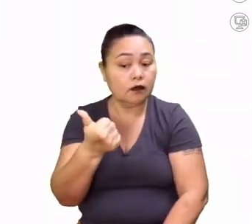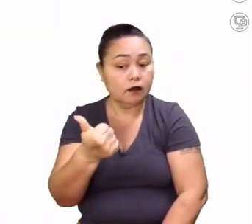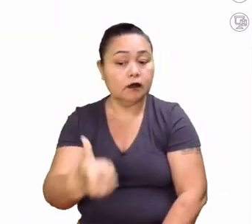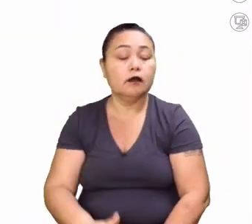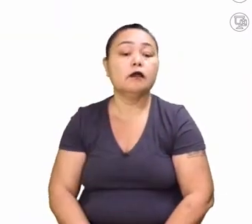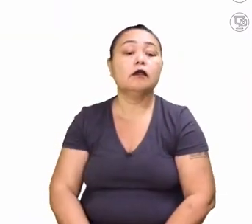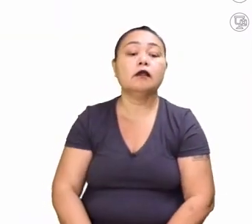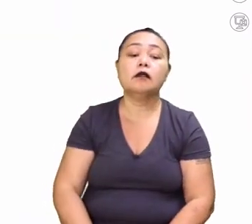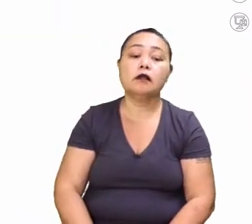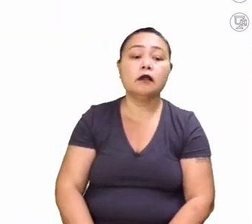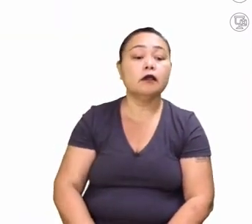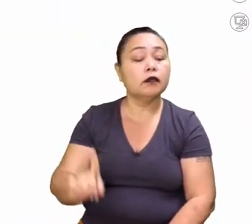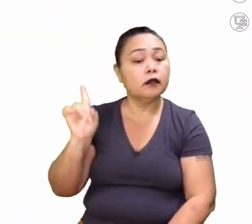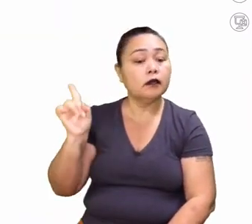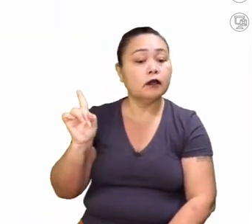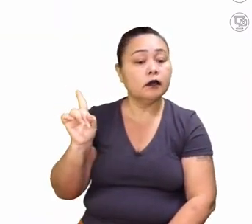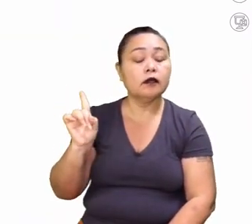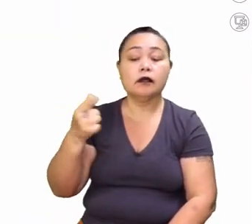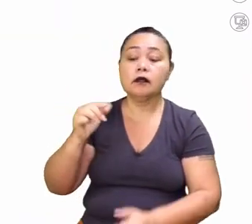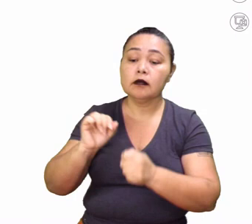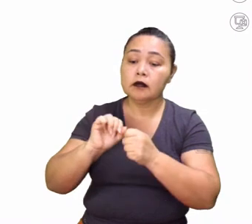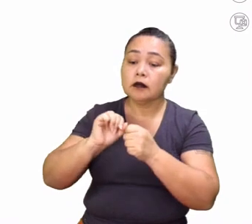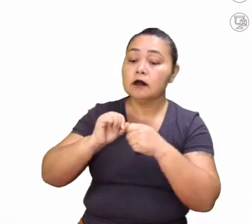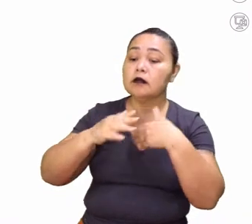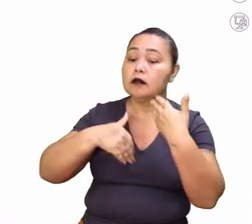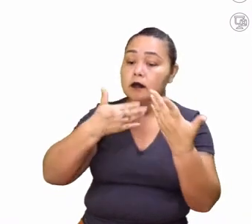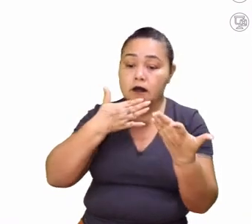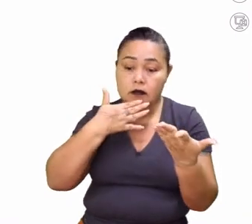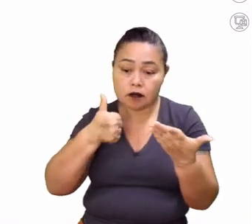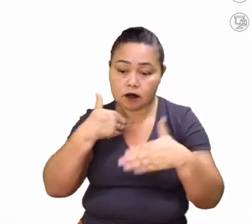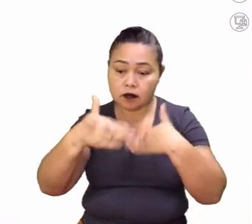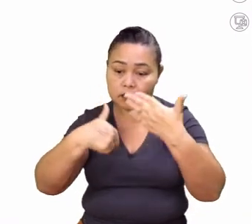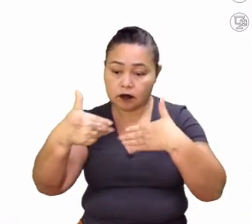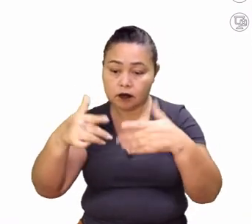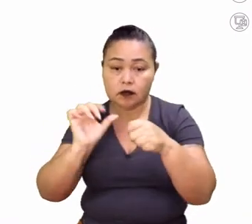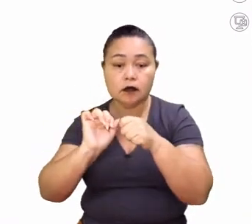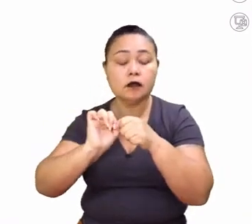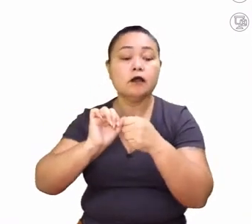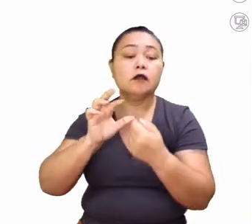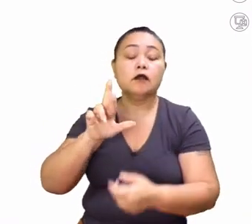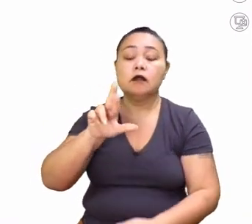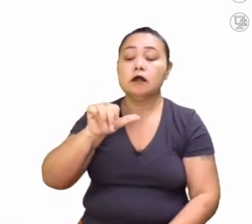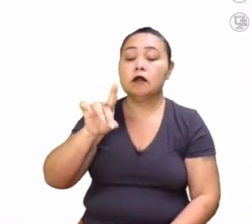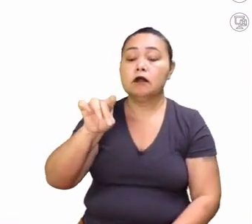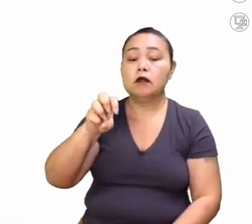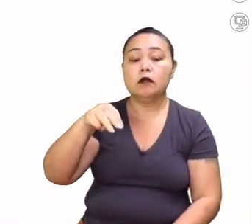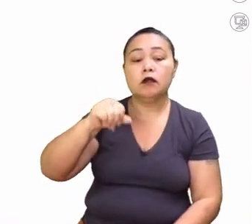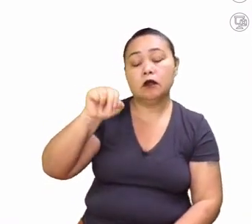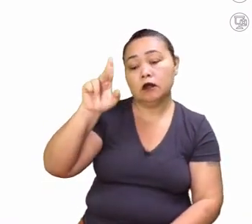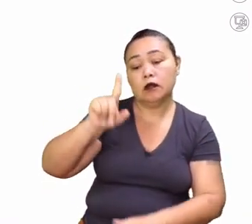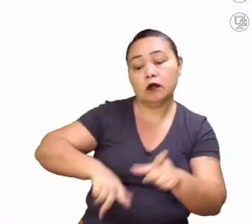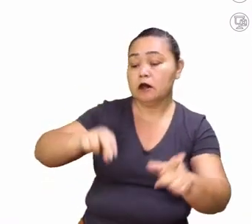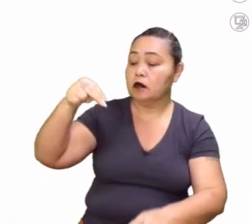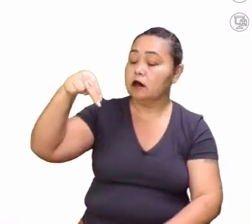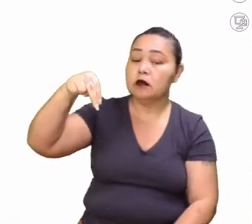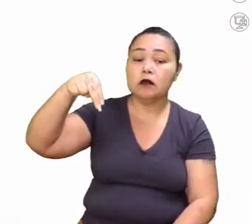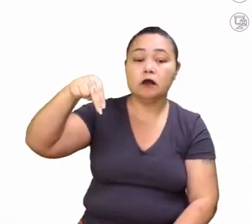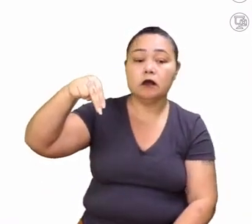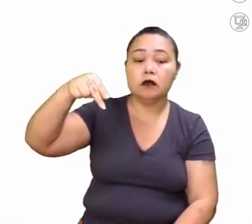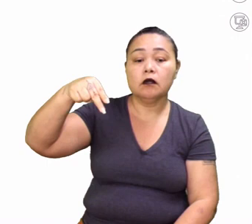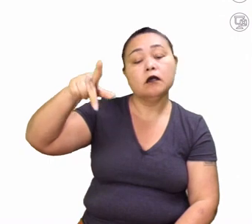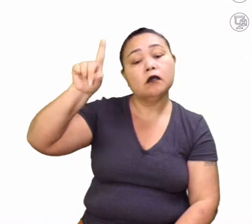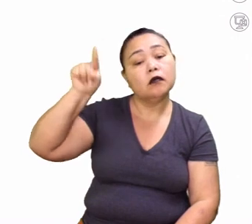né aí vamos falar do rendimento então né então o rendimento dado pela letrinha grega aqui tá